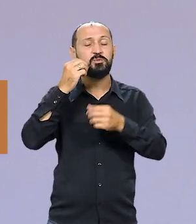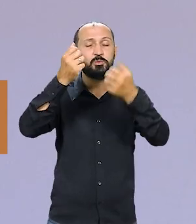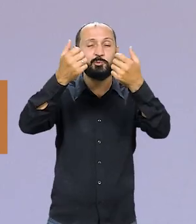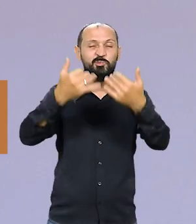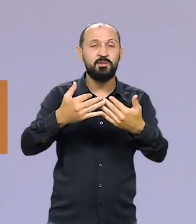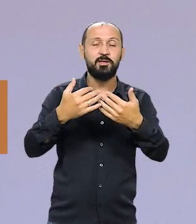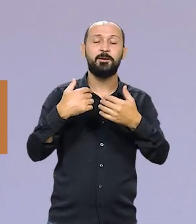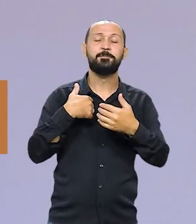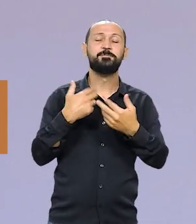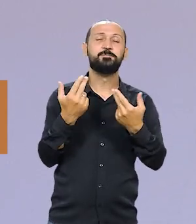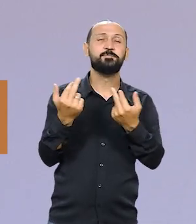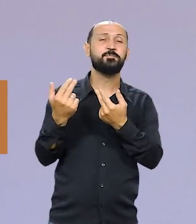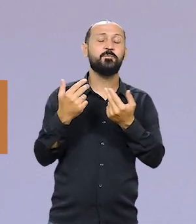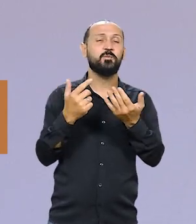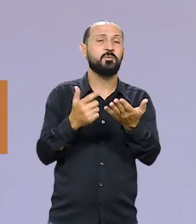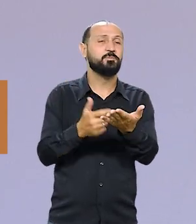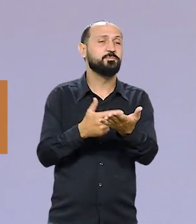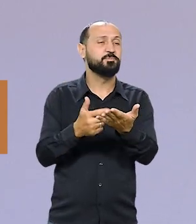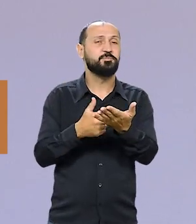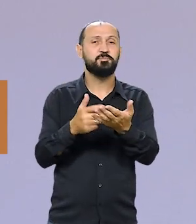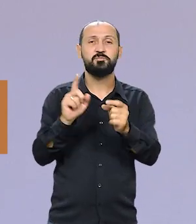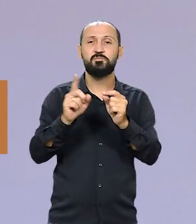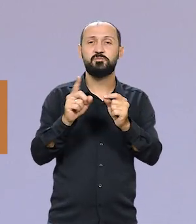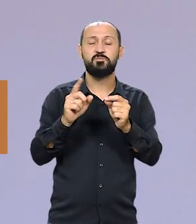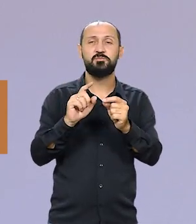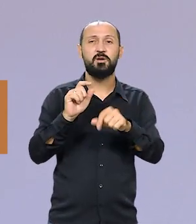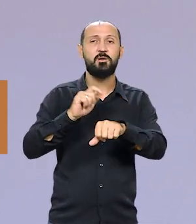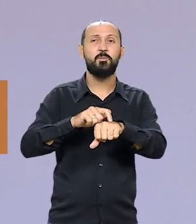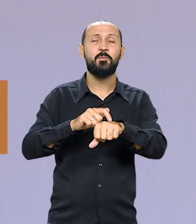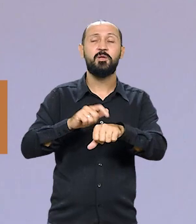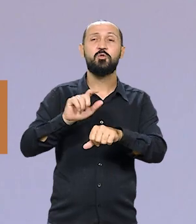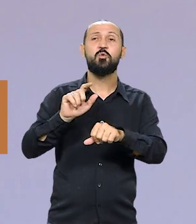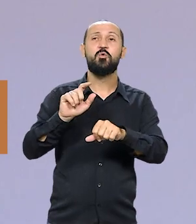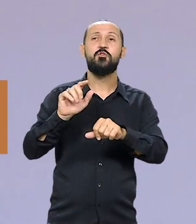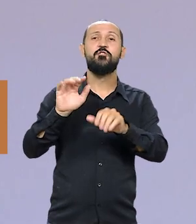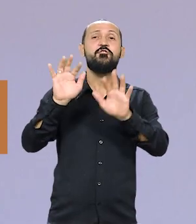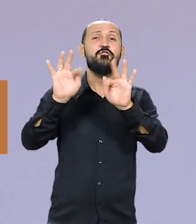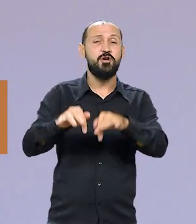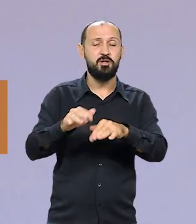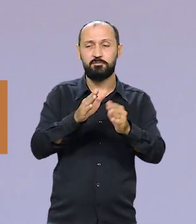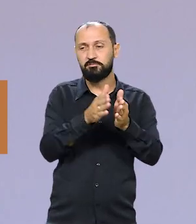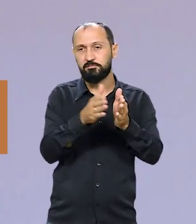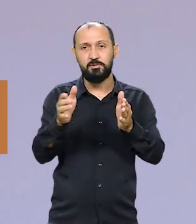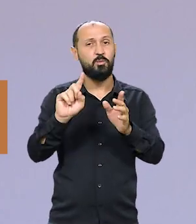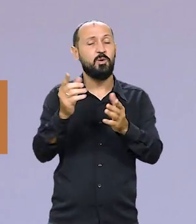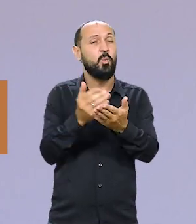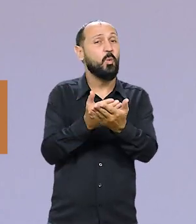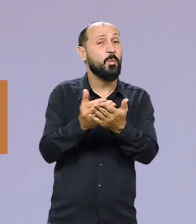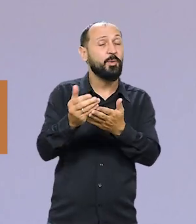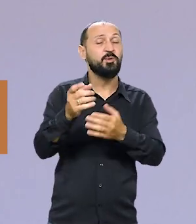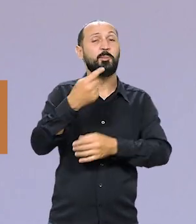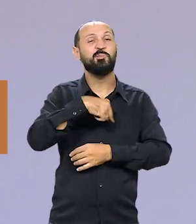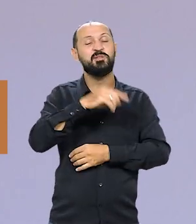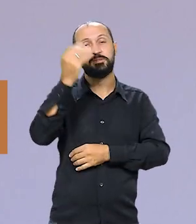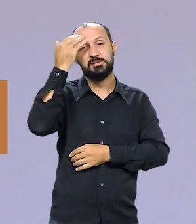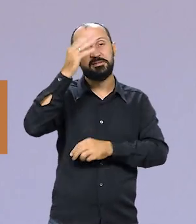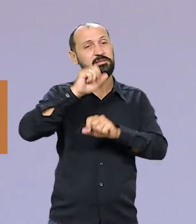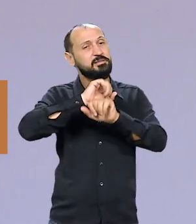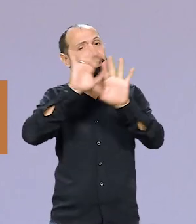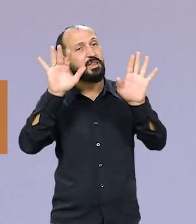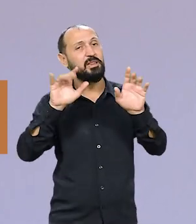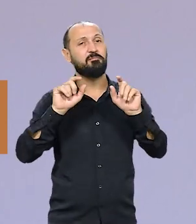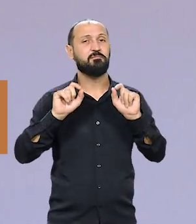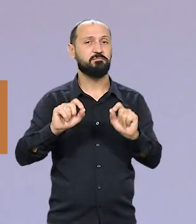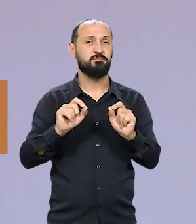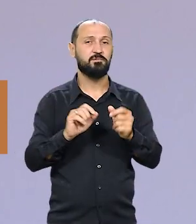tento explicar, como eu acabei de falar, esse livro não é, na verdade, um ponto final. Eu sempre Digo que ele é um ponto de partida para a gente